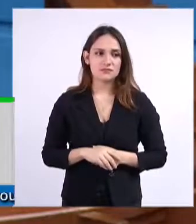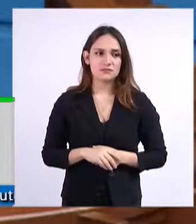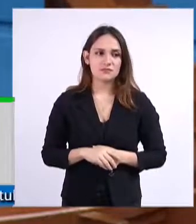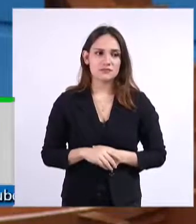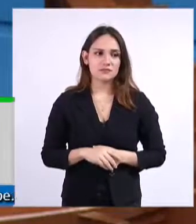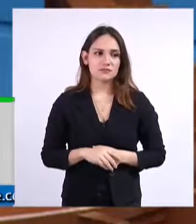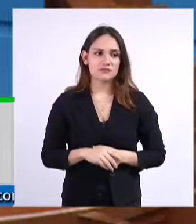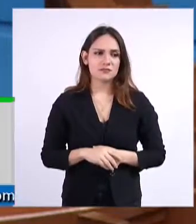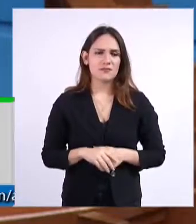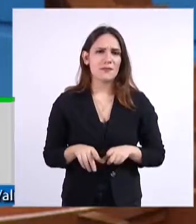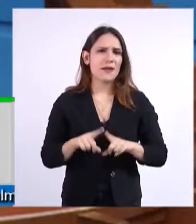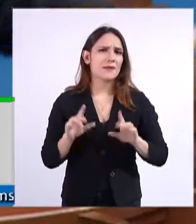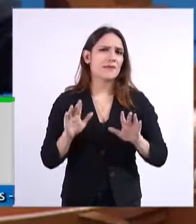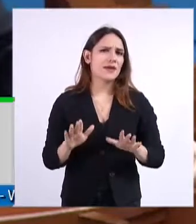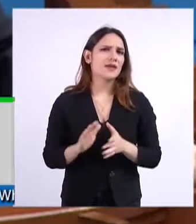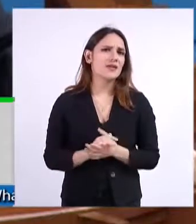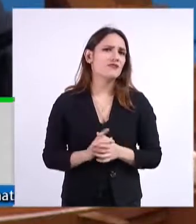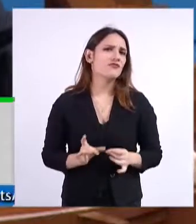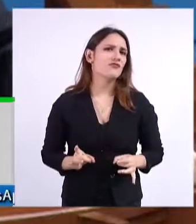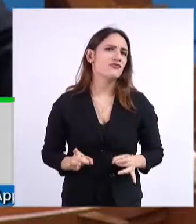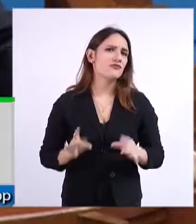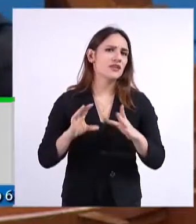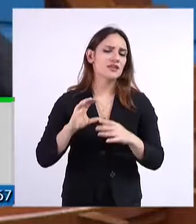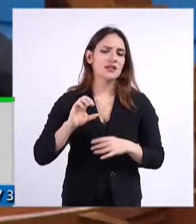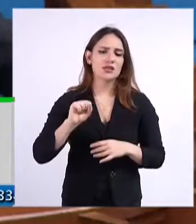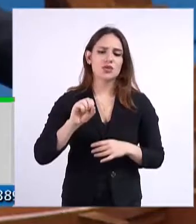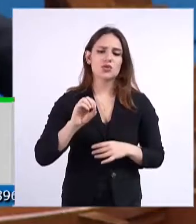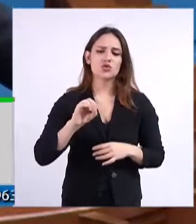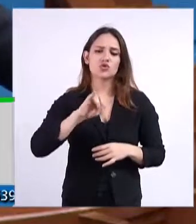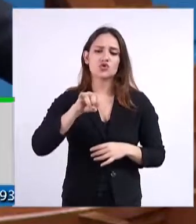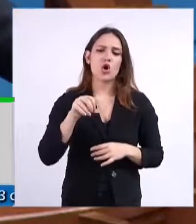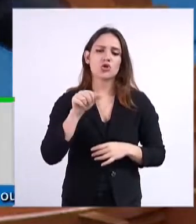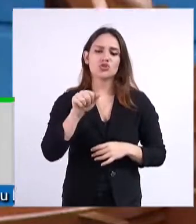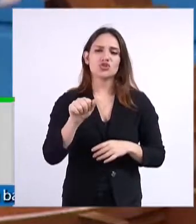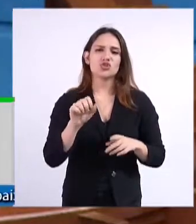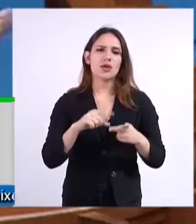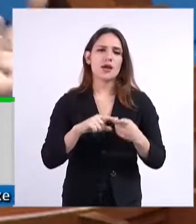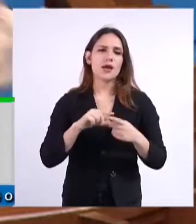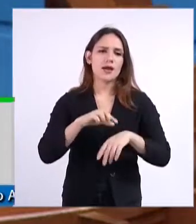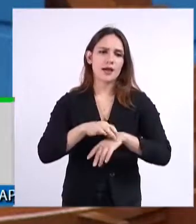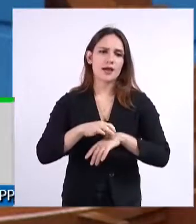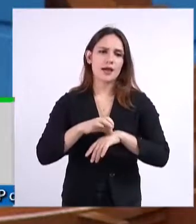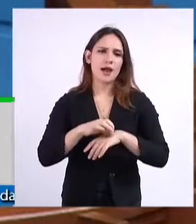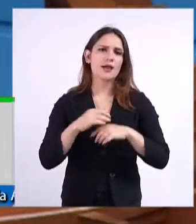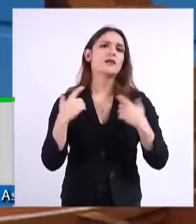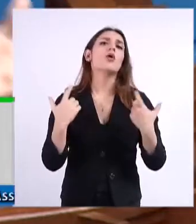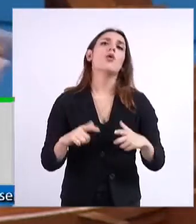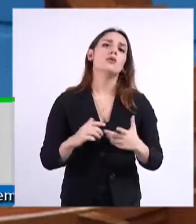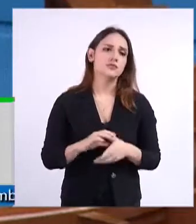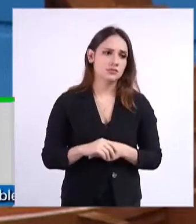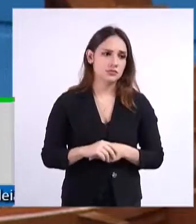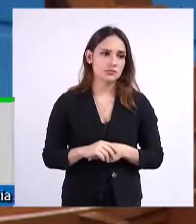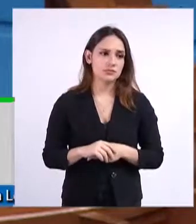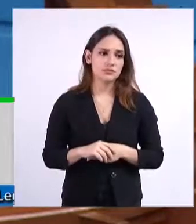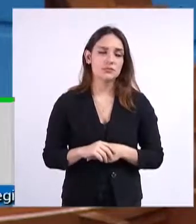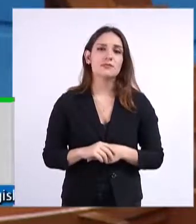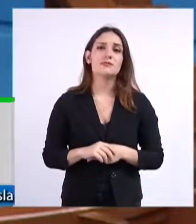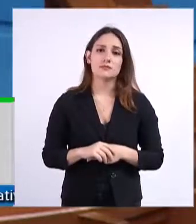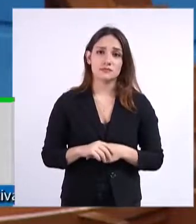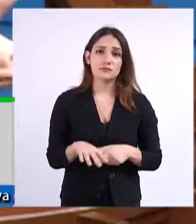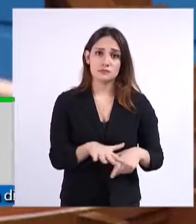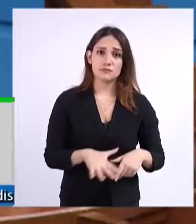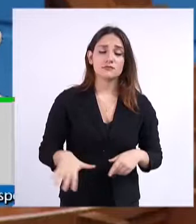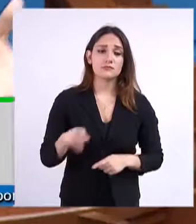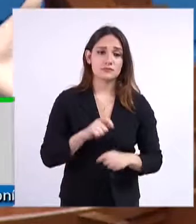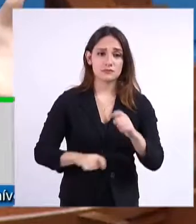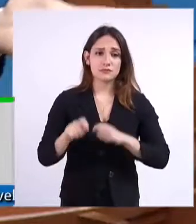Para quem nós vamos vender a nossa soja, a nossa carne? O setor do agronegócio está preocupado.